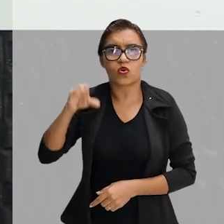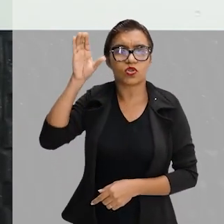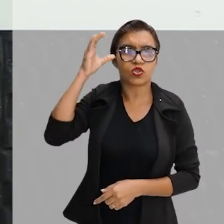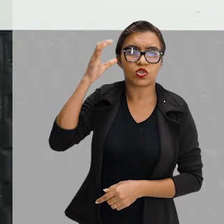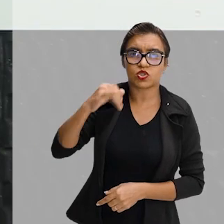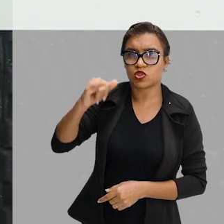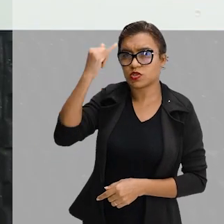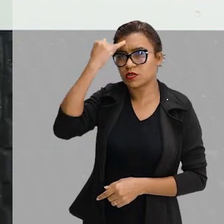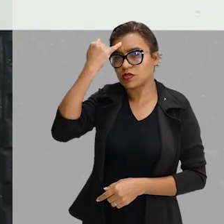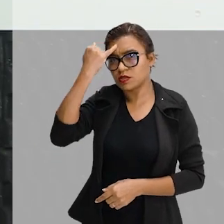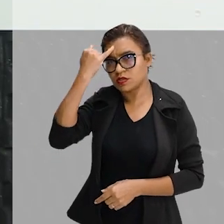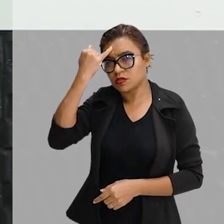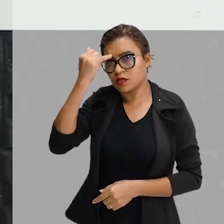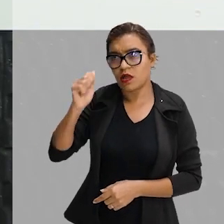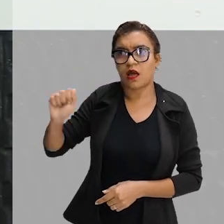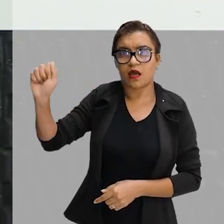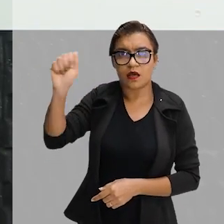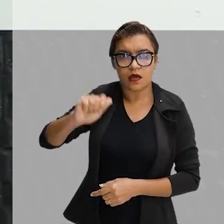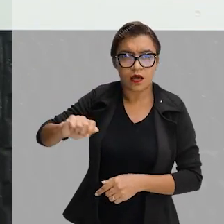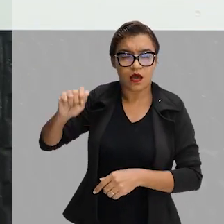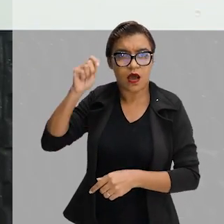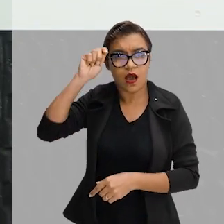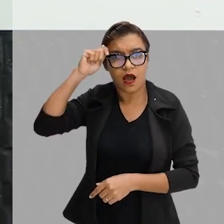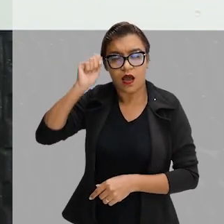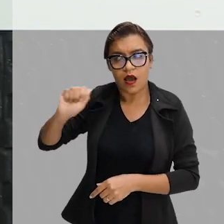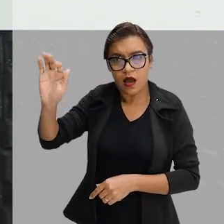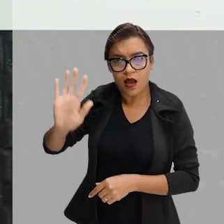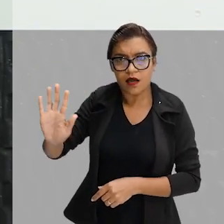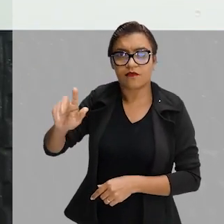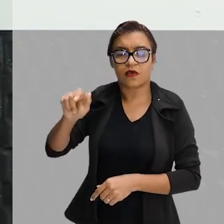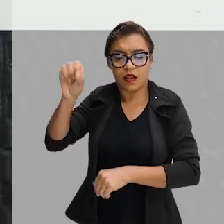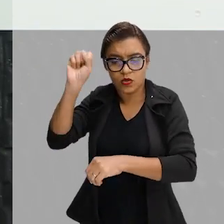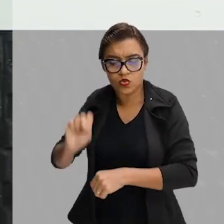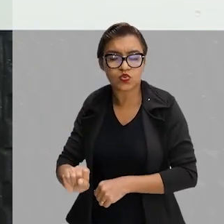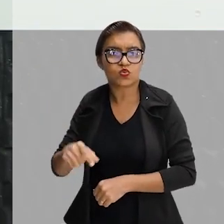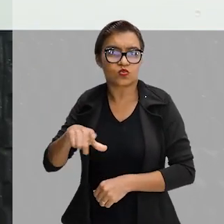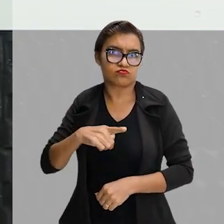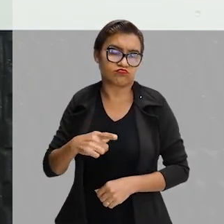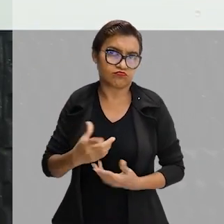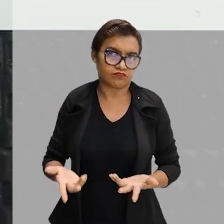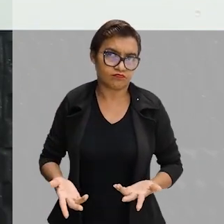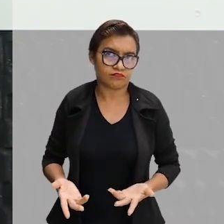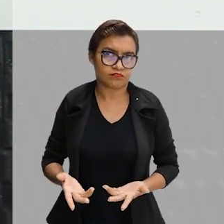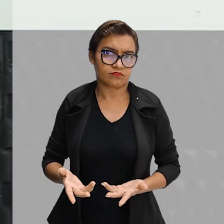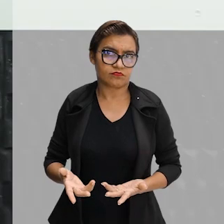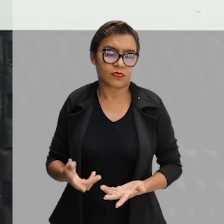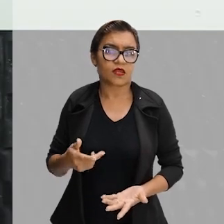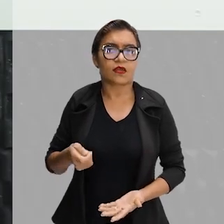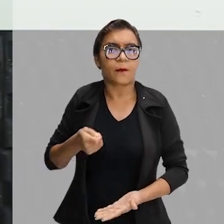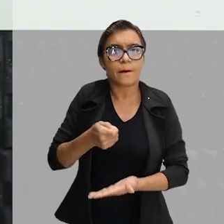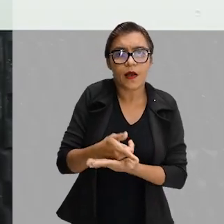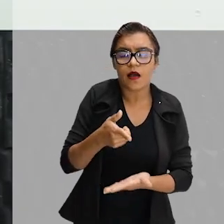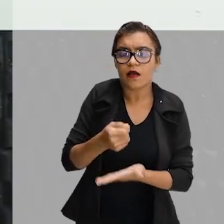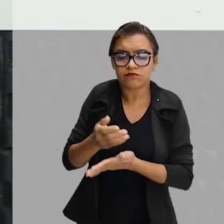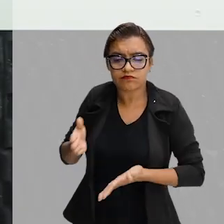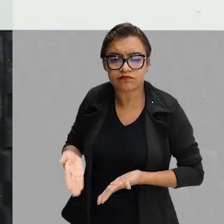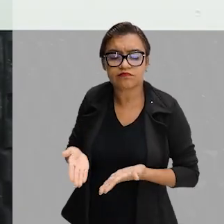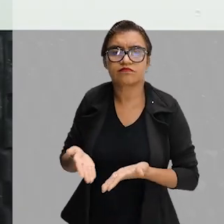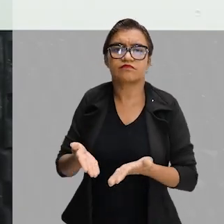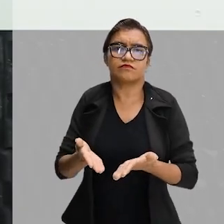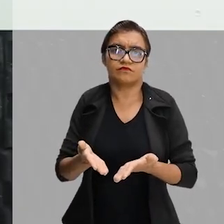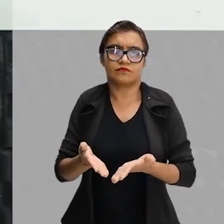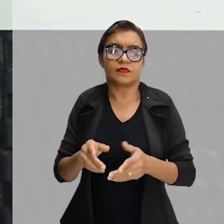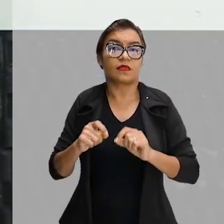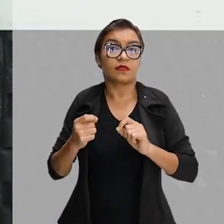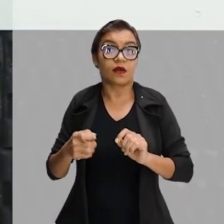do Sul, como países que iriam crescer vertiginosamente, muito. E isso atraiu os